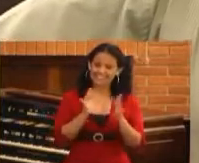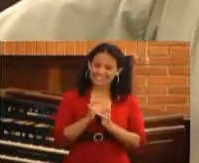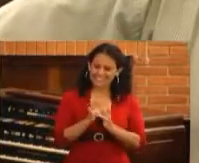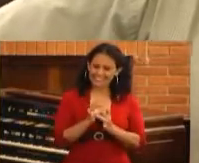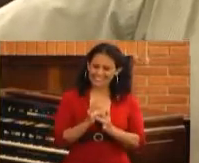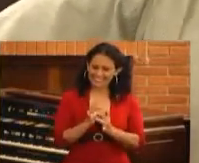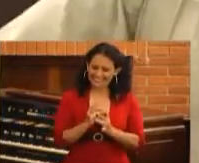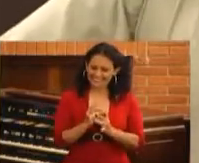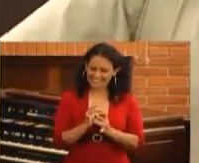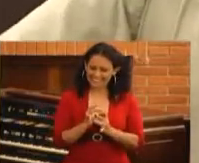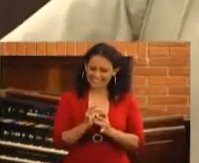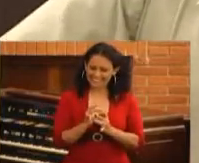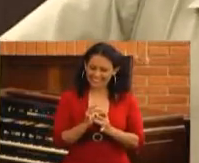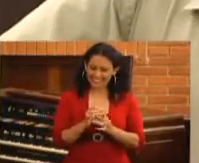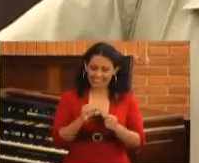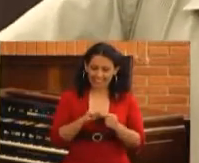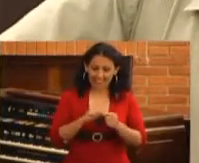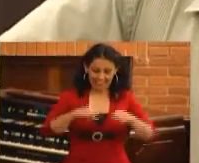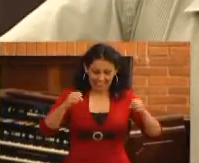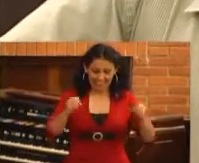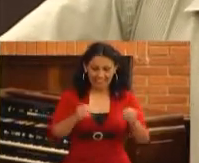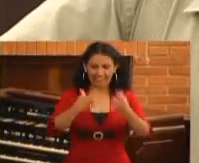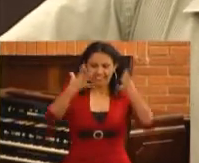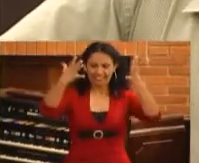Ele que criou o universo.